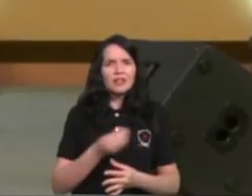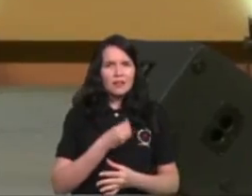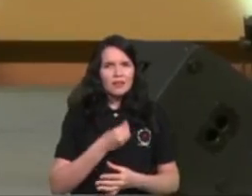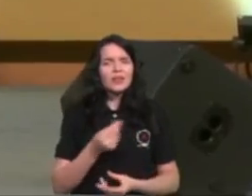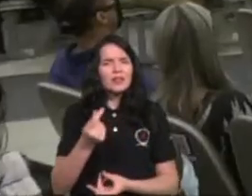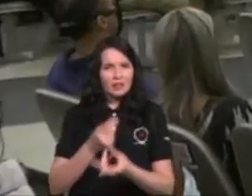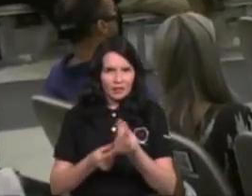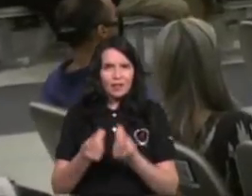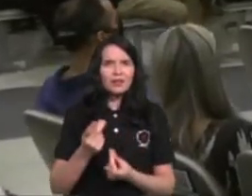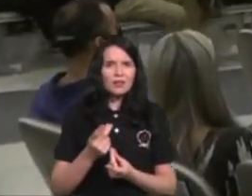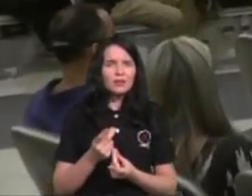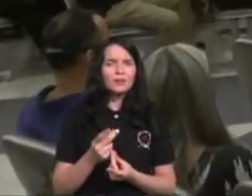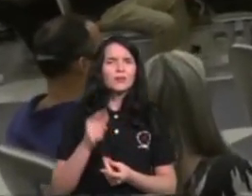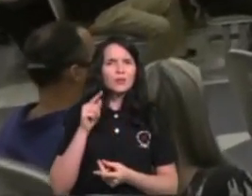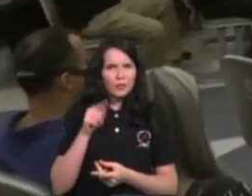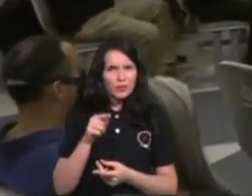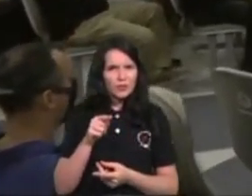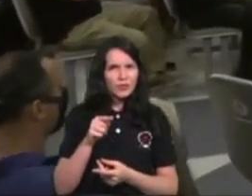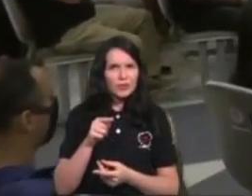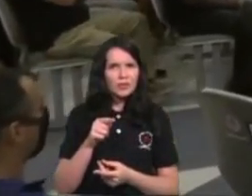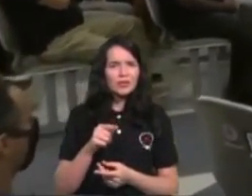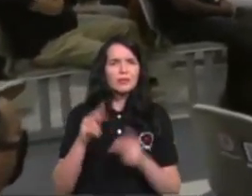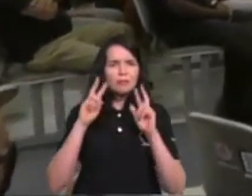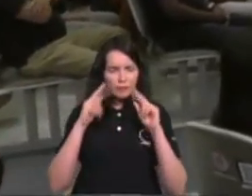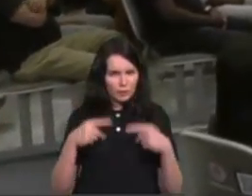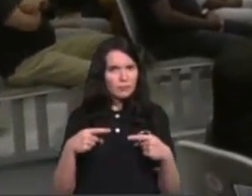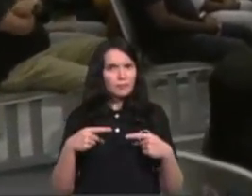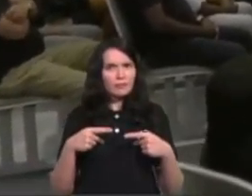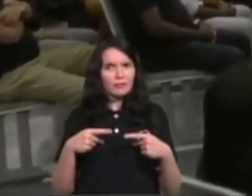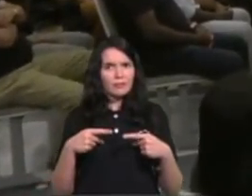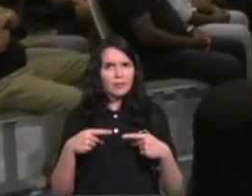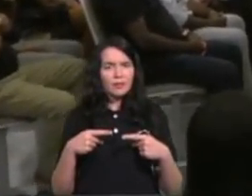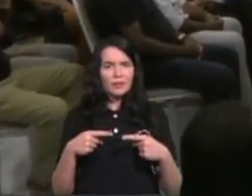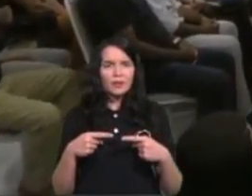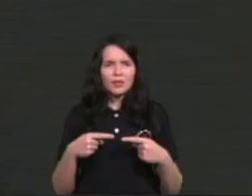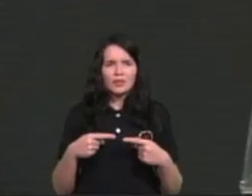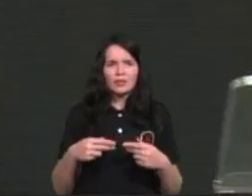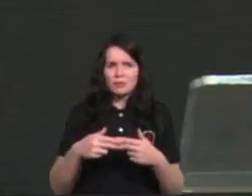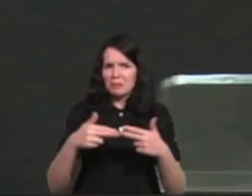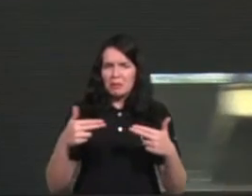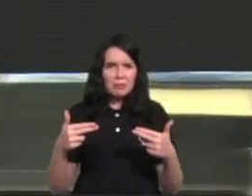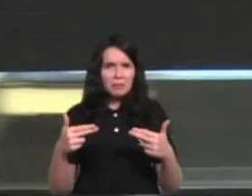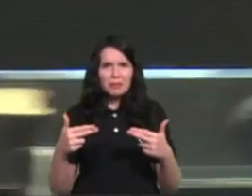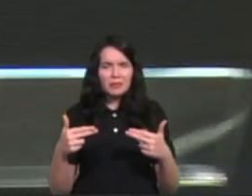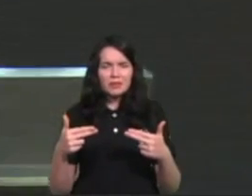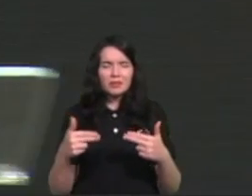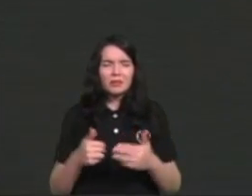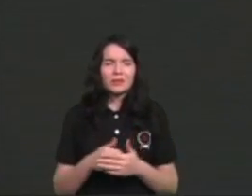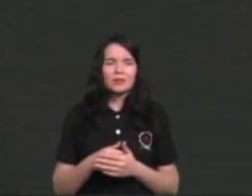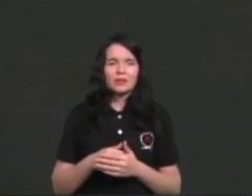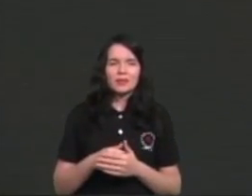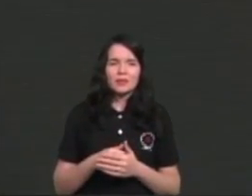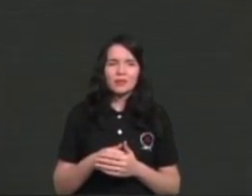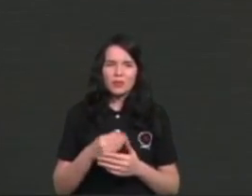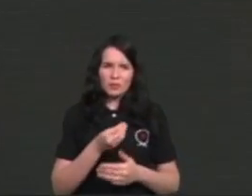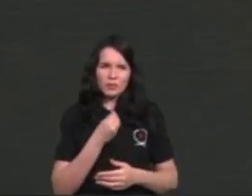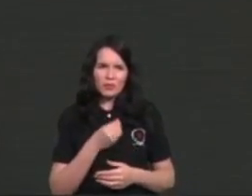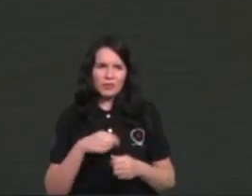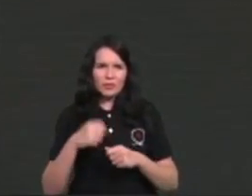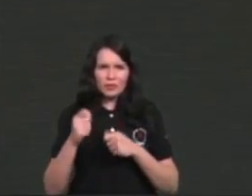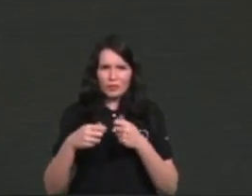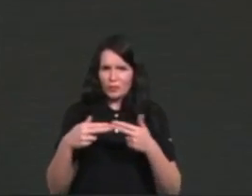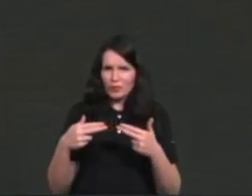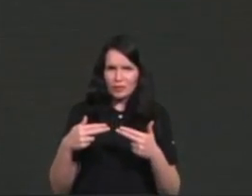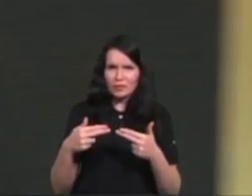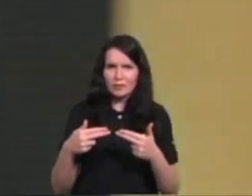vida eterna você é um ser humano você não é uma coisa estão querendo coisificar vida o ser